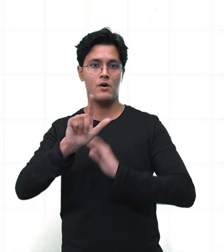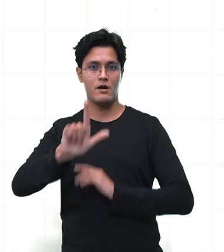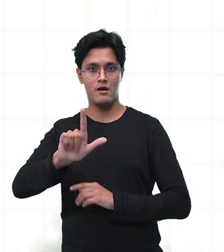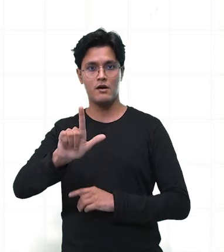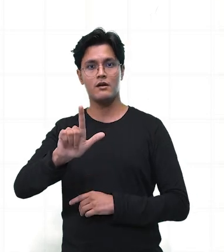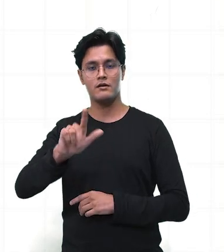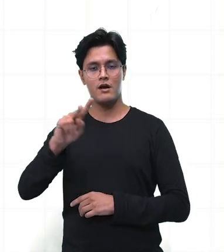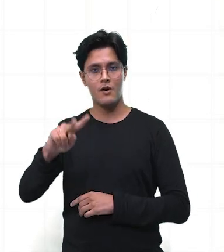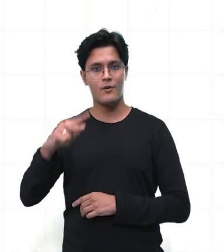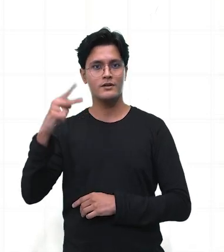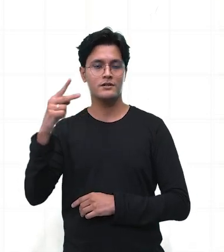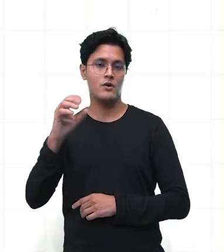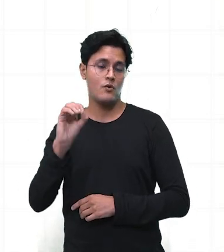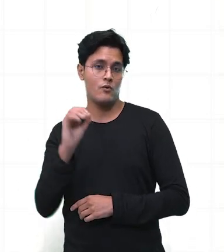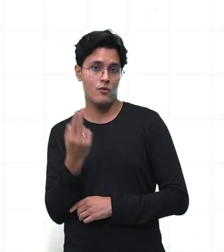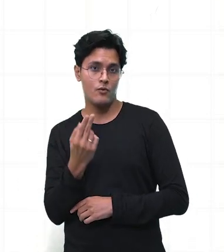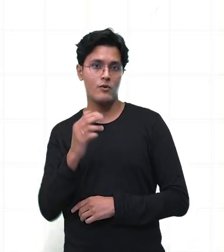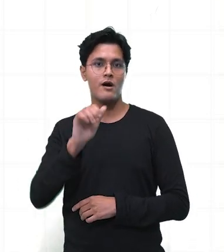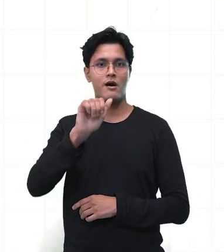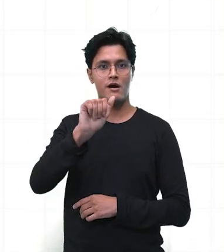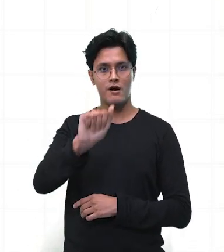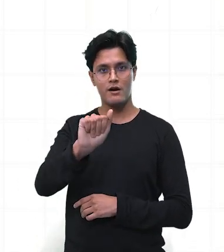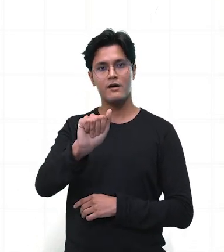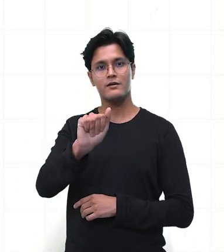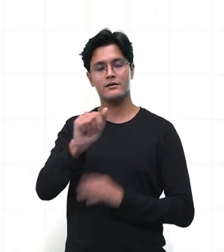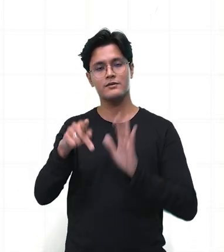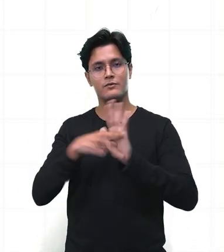ou área é igual a L vezes L.